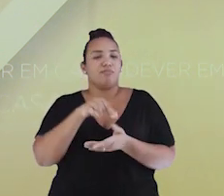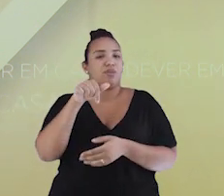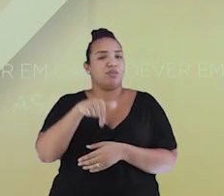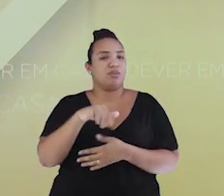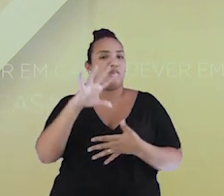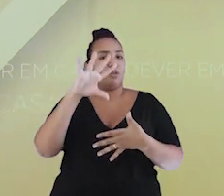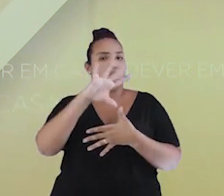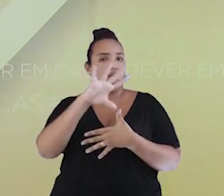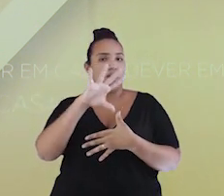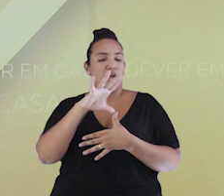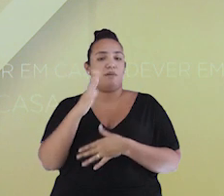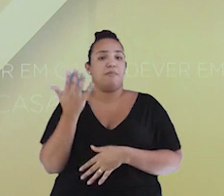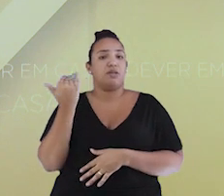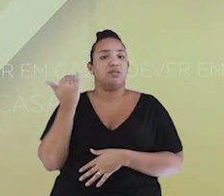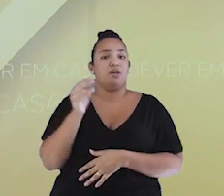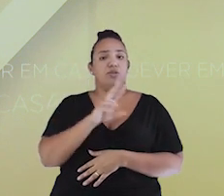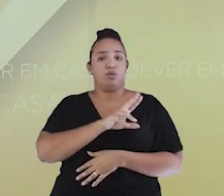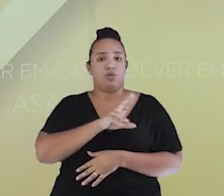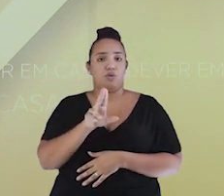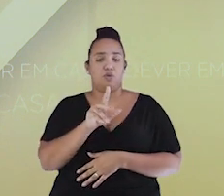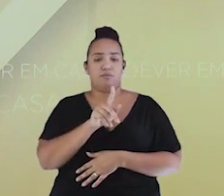a América são chamados